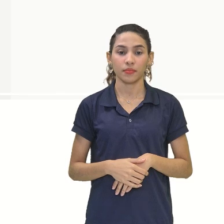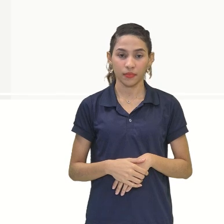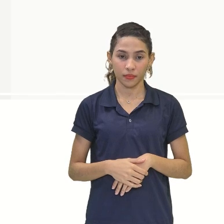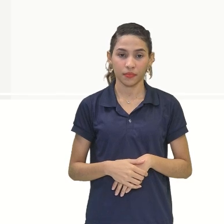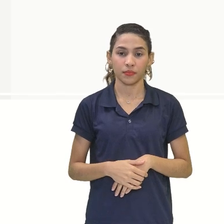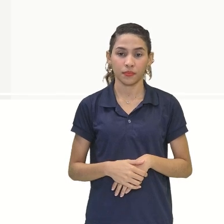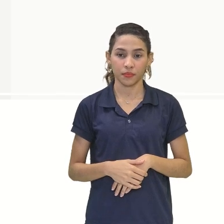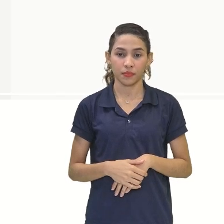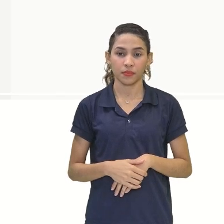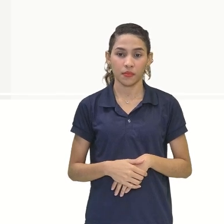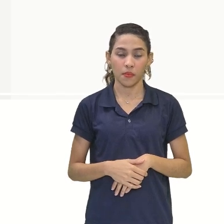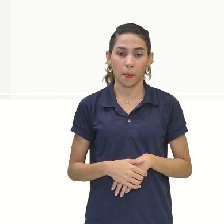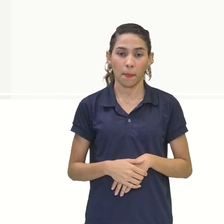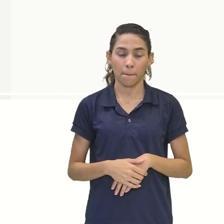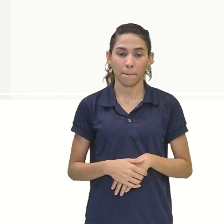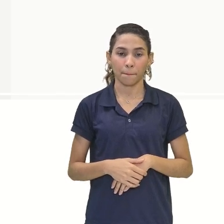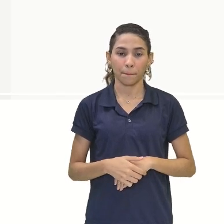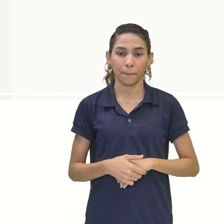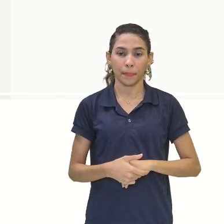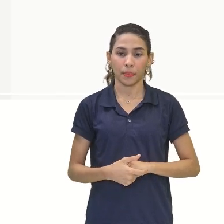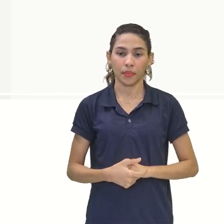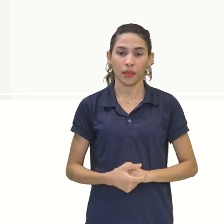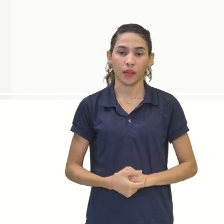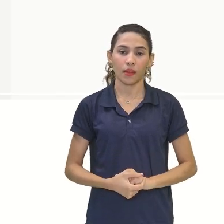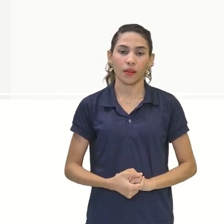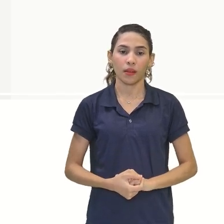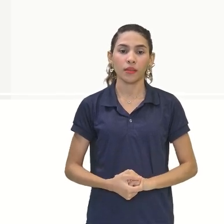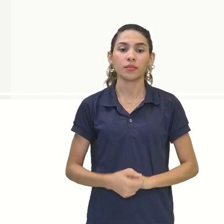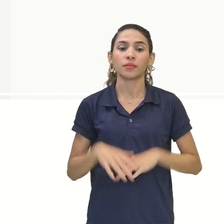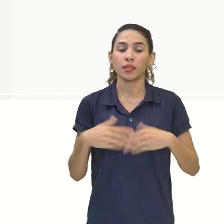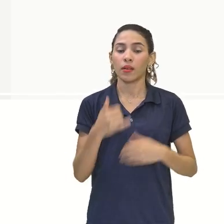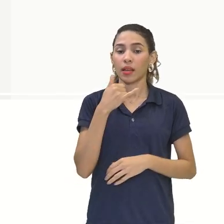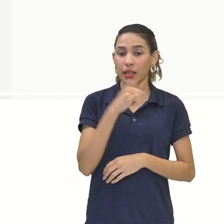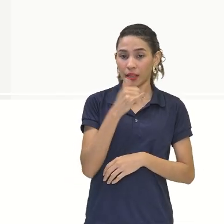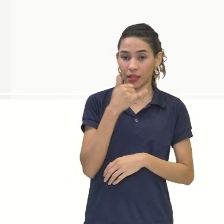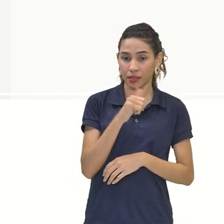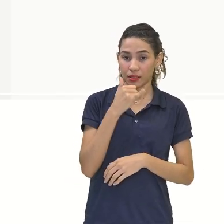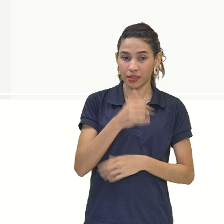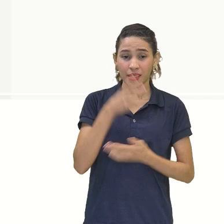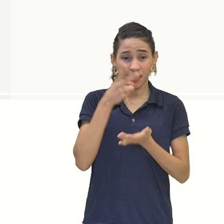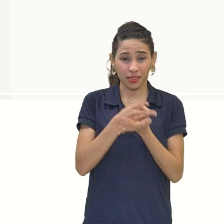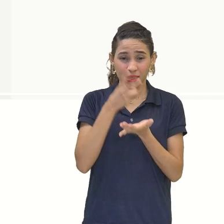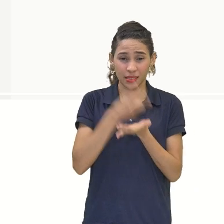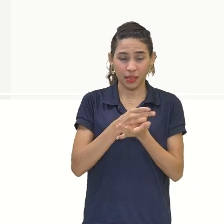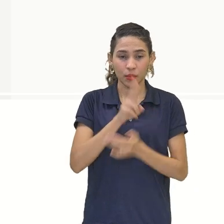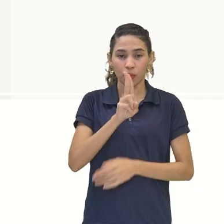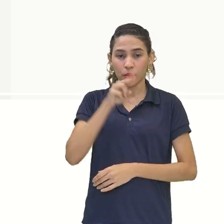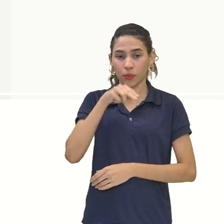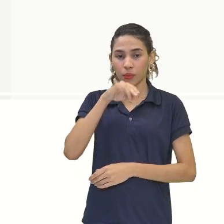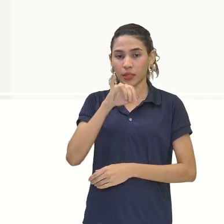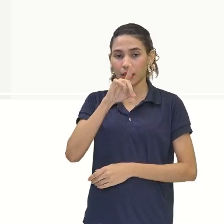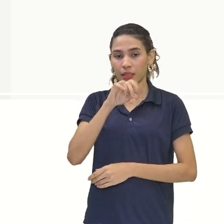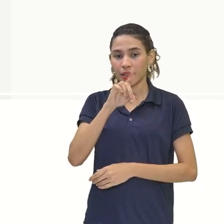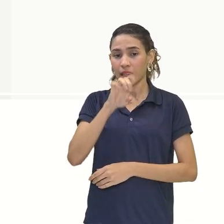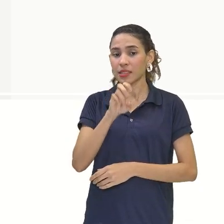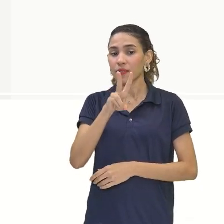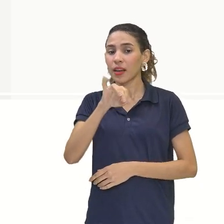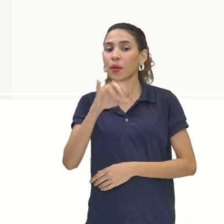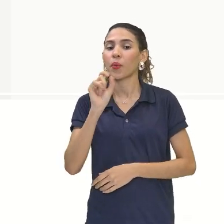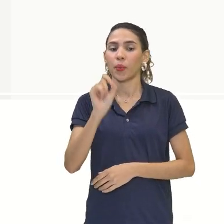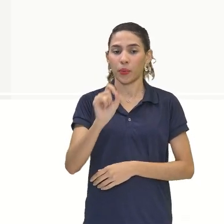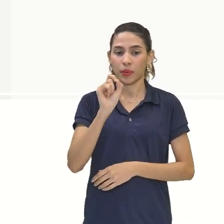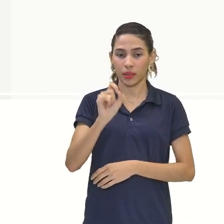elétrica, o que é que aparece aqui, ó? Na energia elétrica, sempre a minha unidade vai ser o quê?